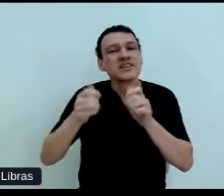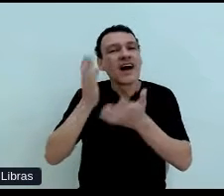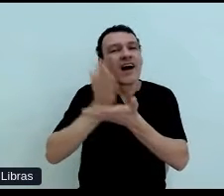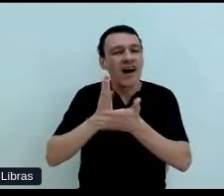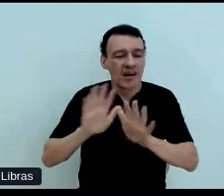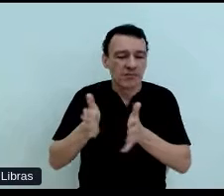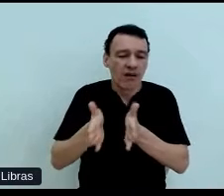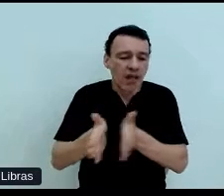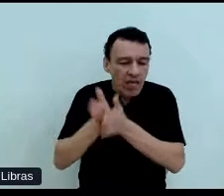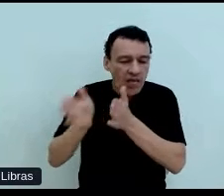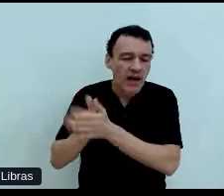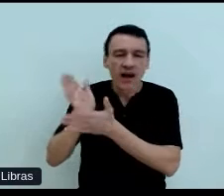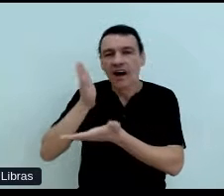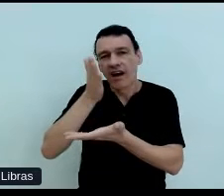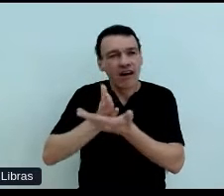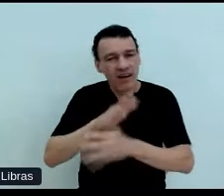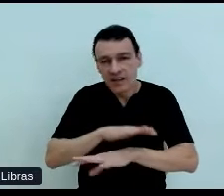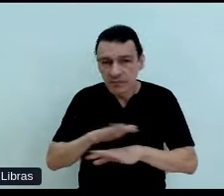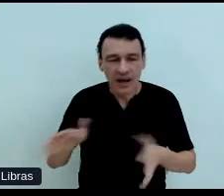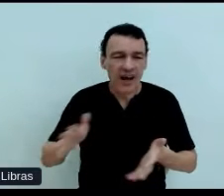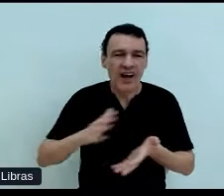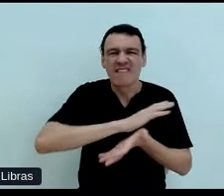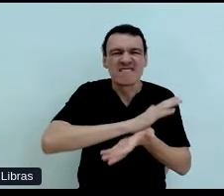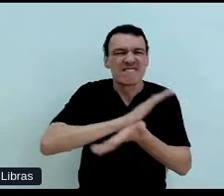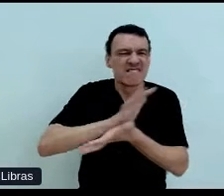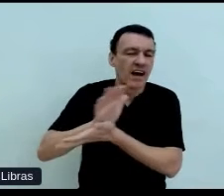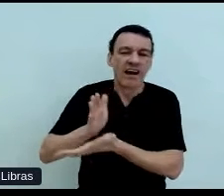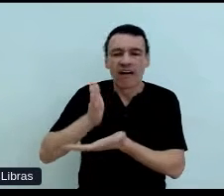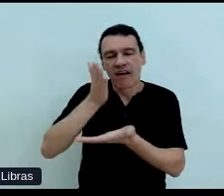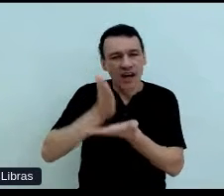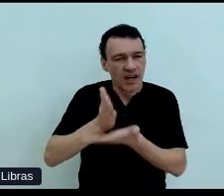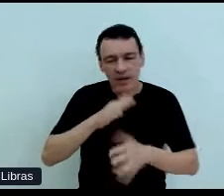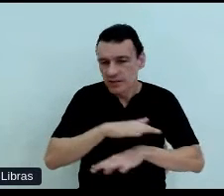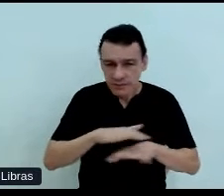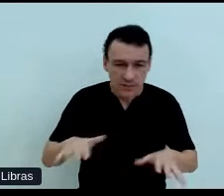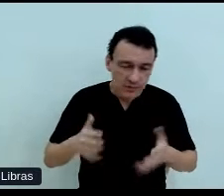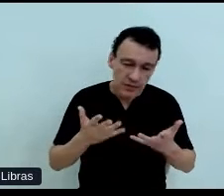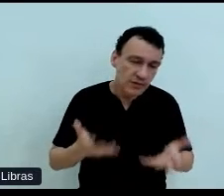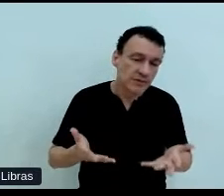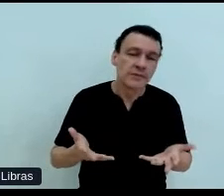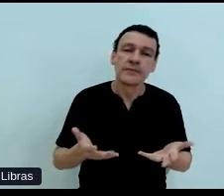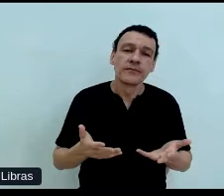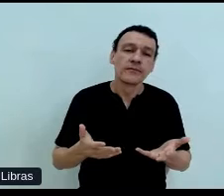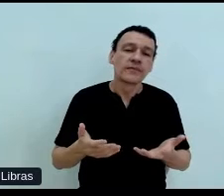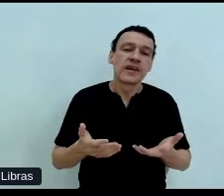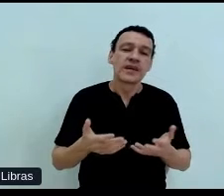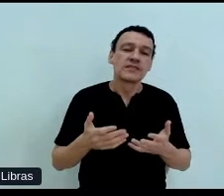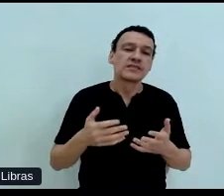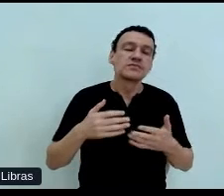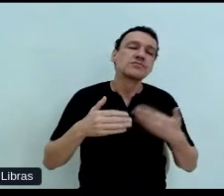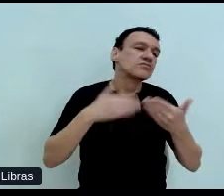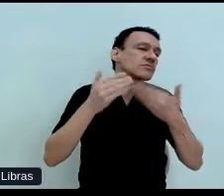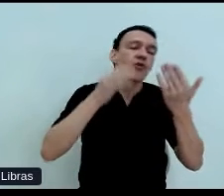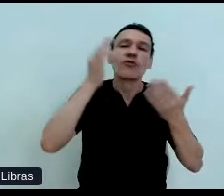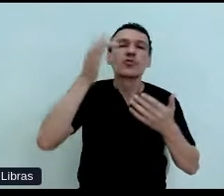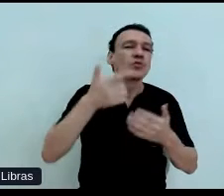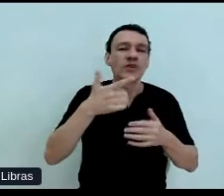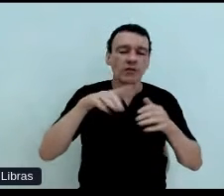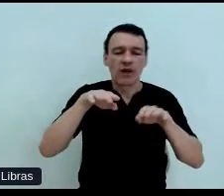acabar com a marginalização, assim como a gente não, quando nós não tivermos mais